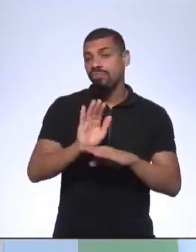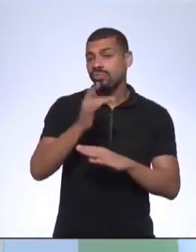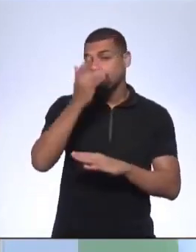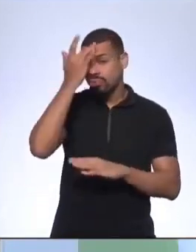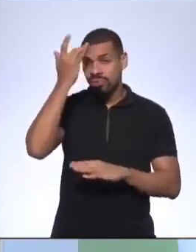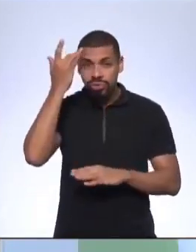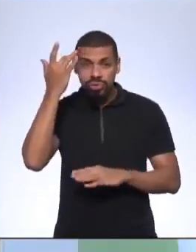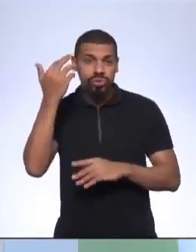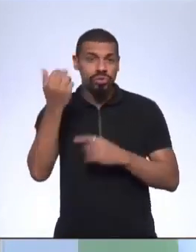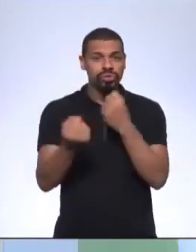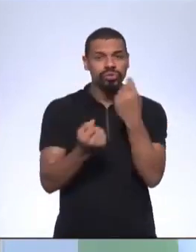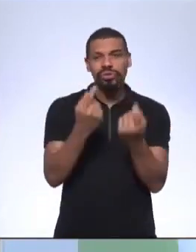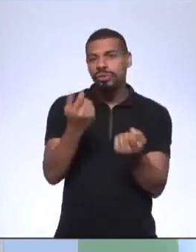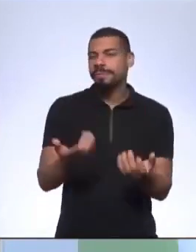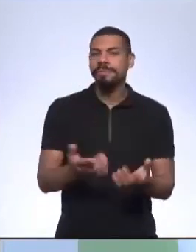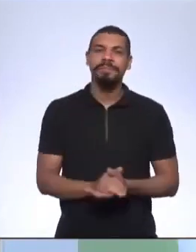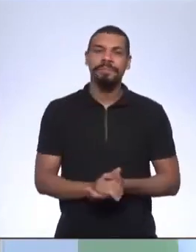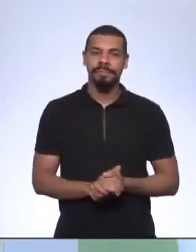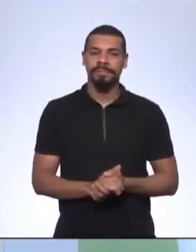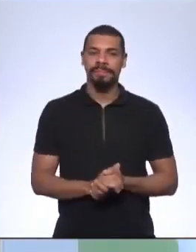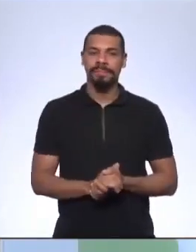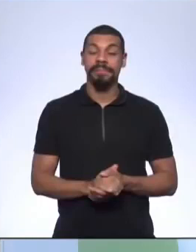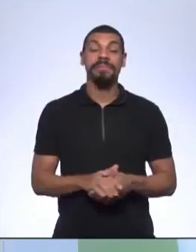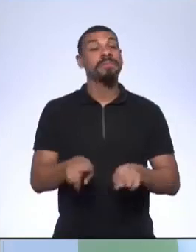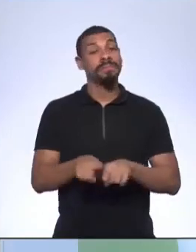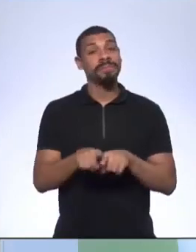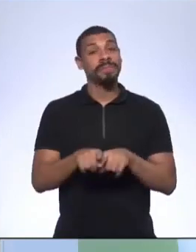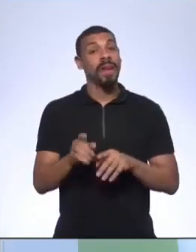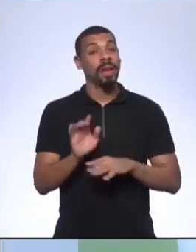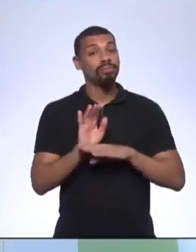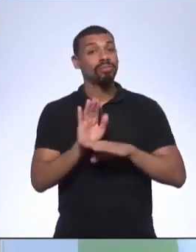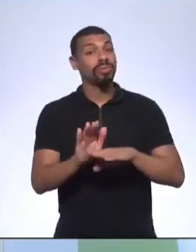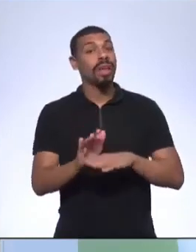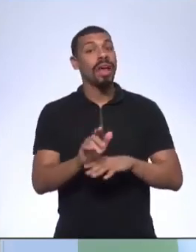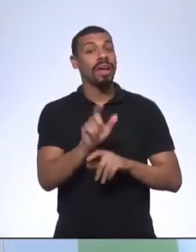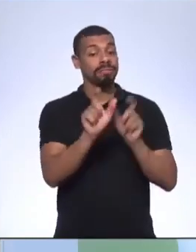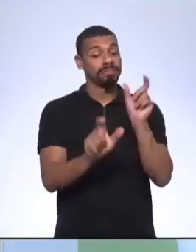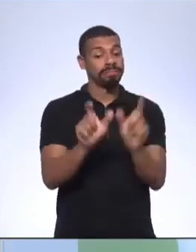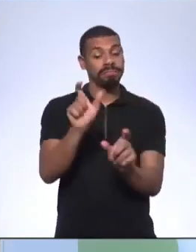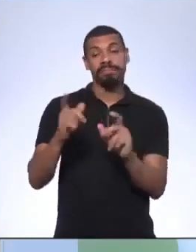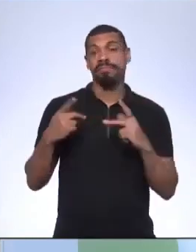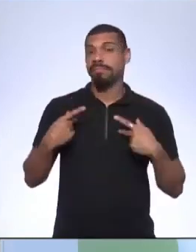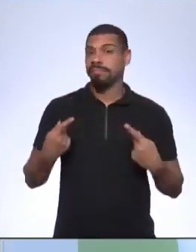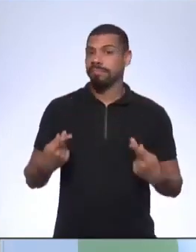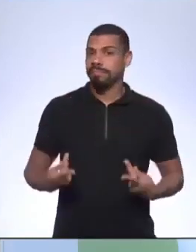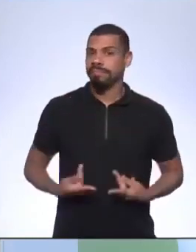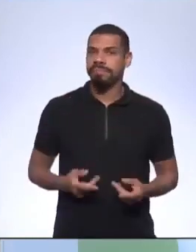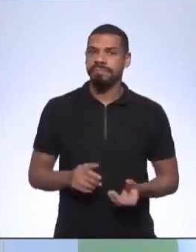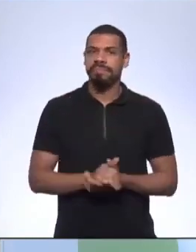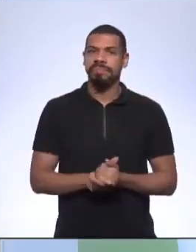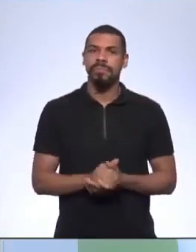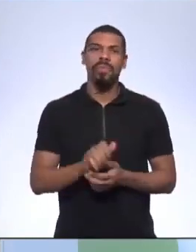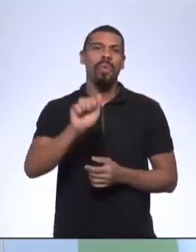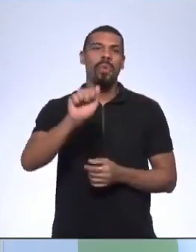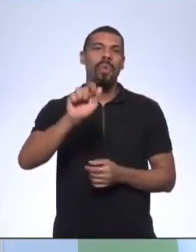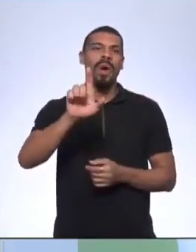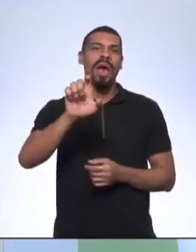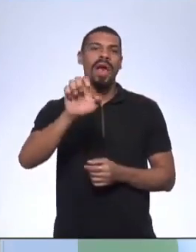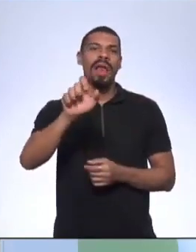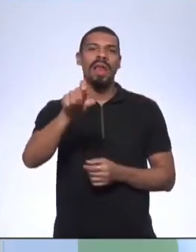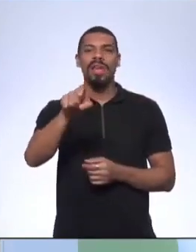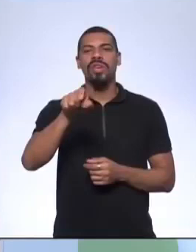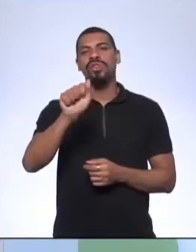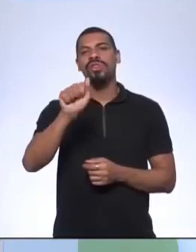A Stephanie colocou assim, facilitaram a vida do ser humano. O Alexandre falou assim, facilitando o acesso